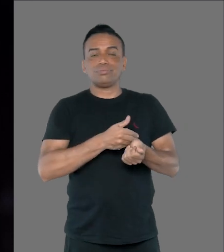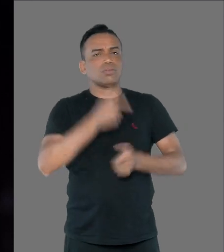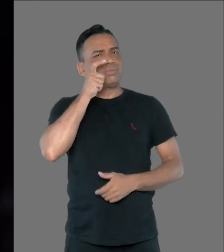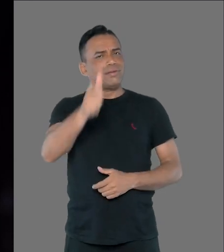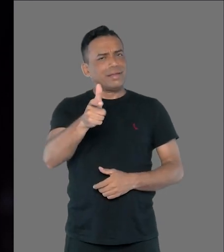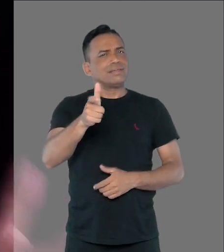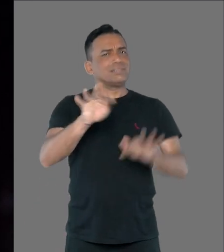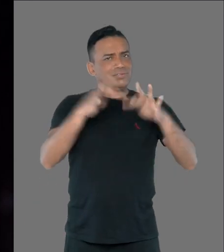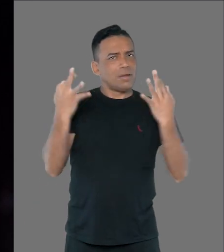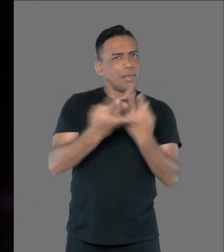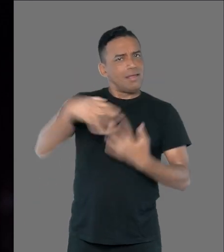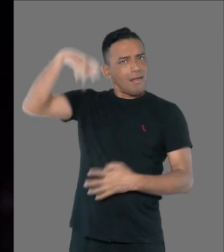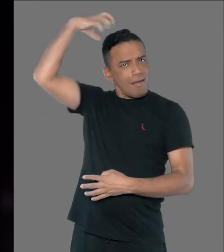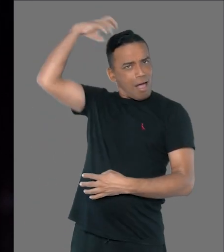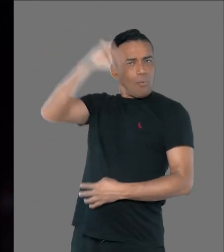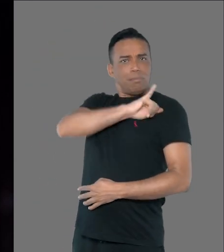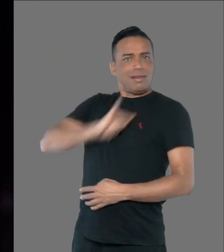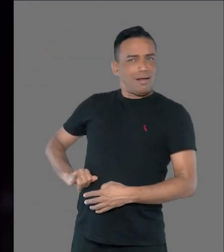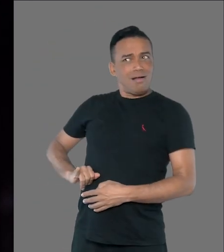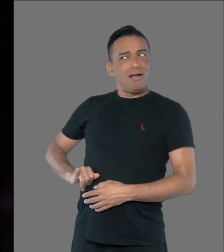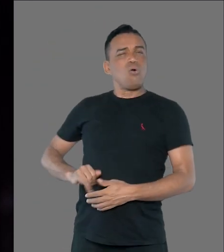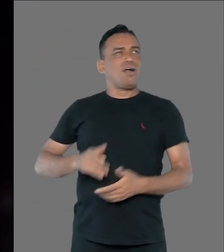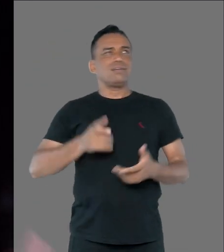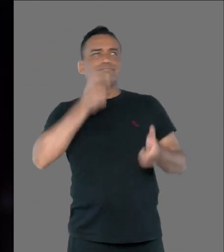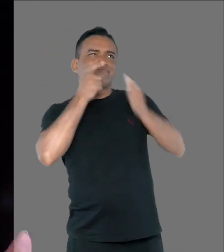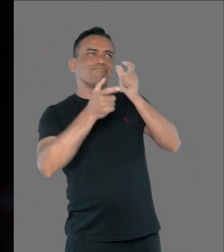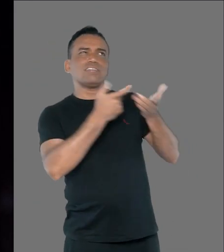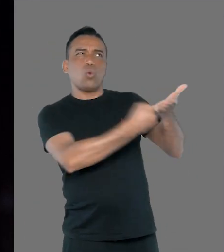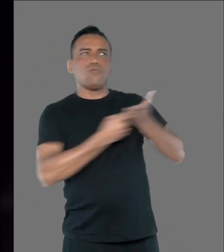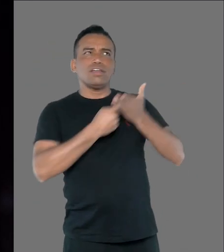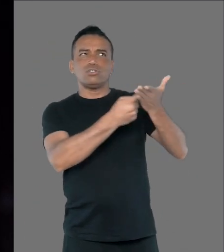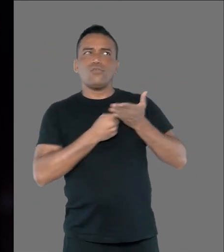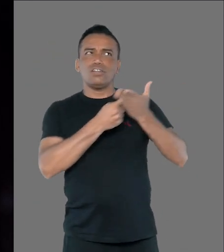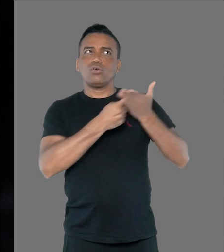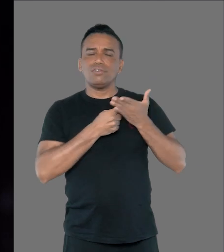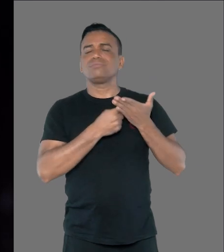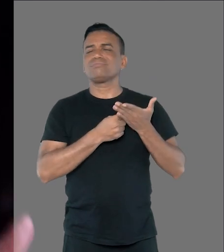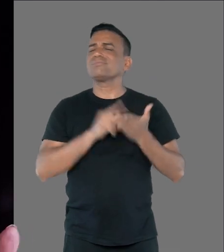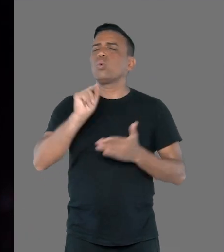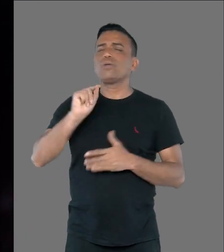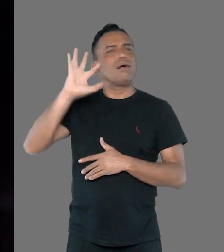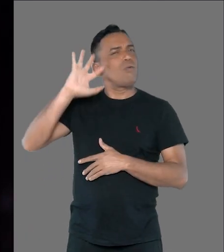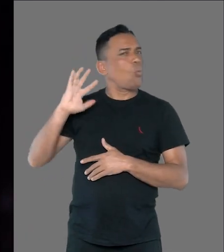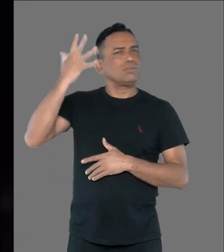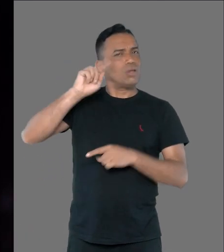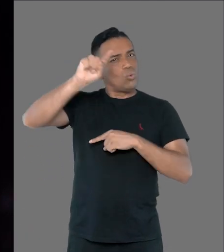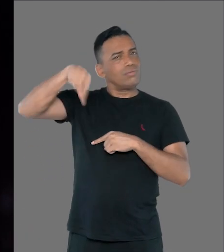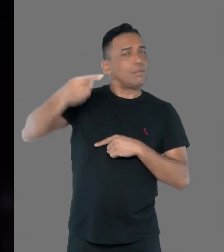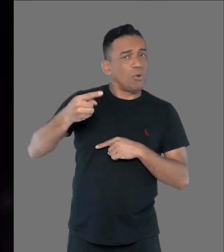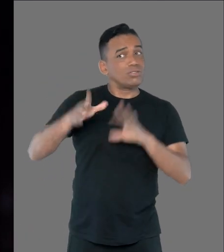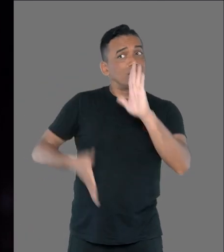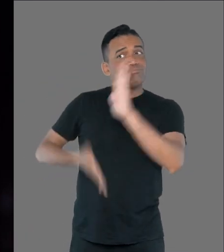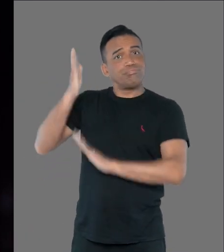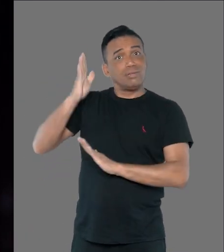nasceu ali, depois sucederam-se vários convites, e eu sempre me perguntava o que aconteceu depois que eles